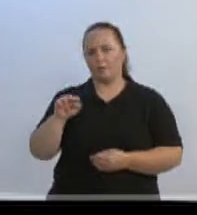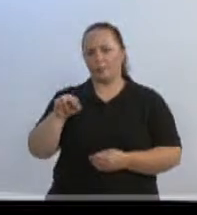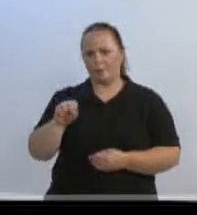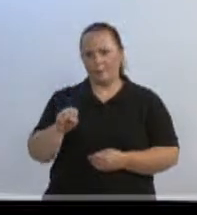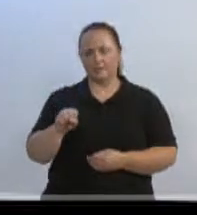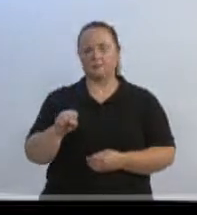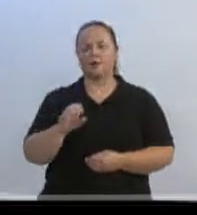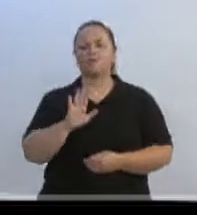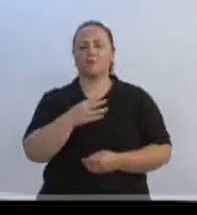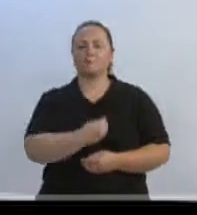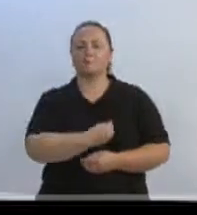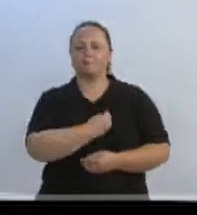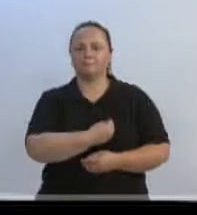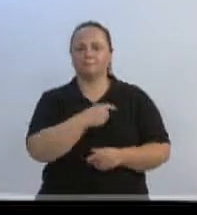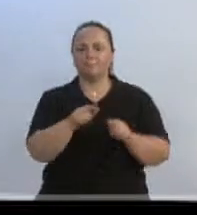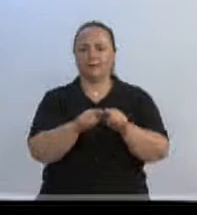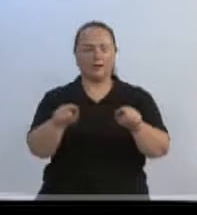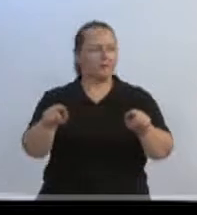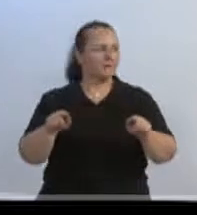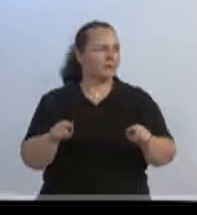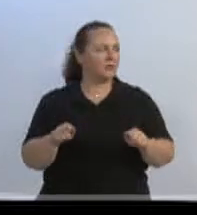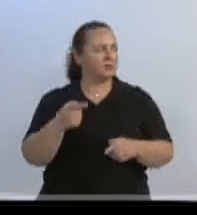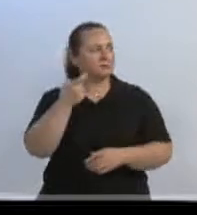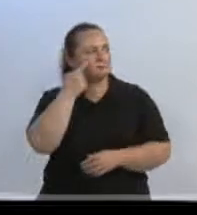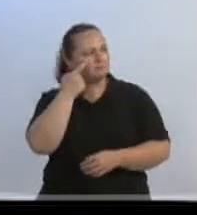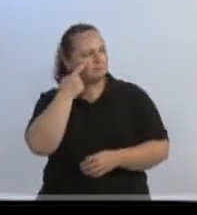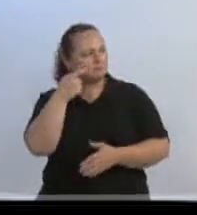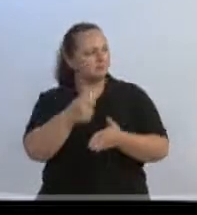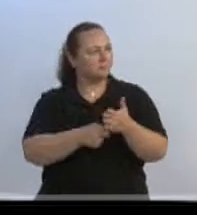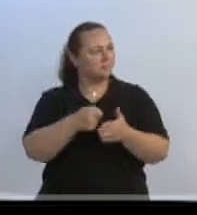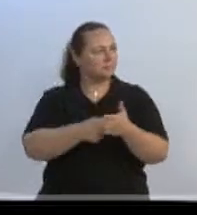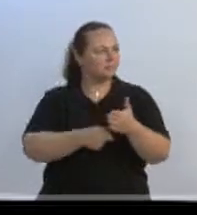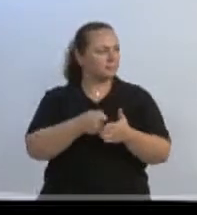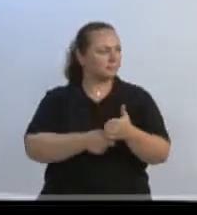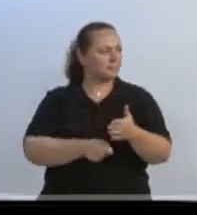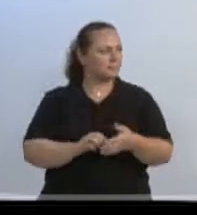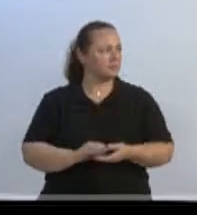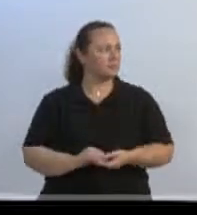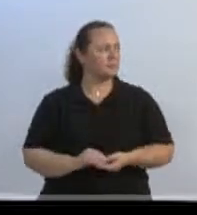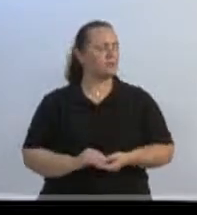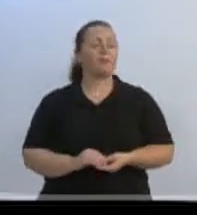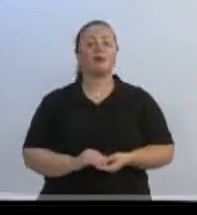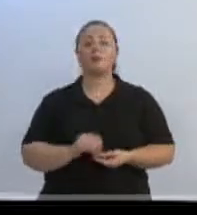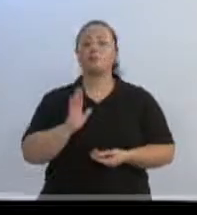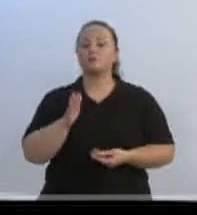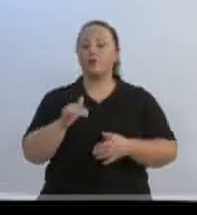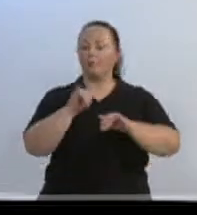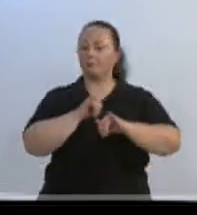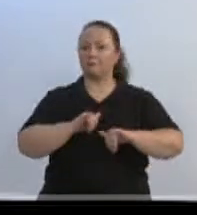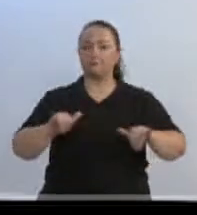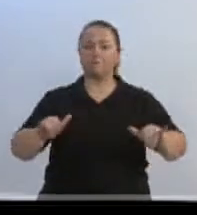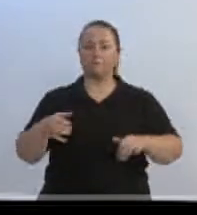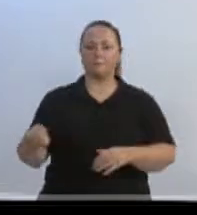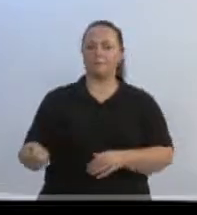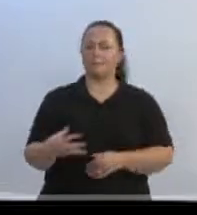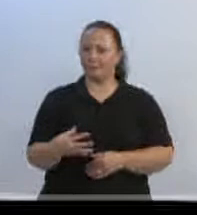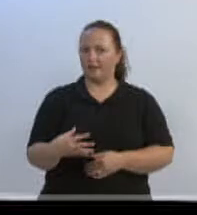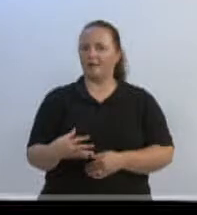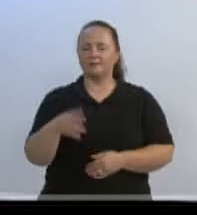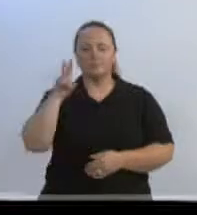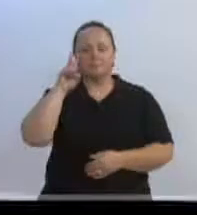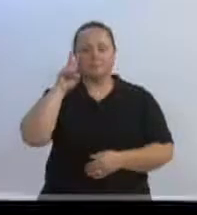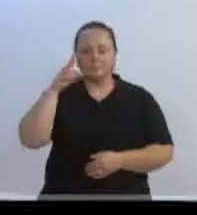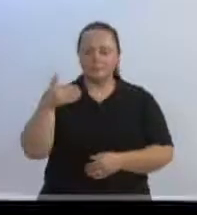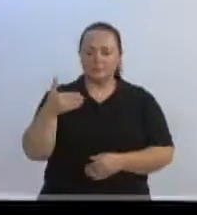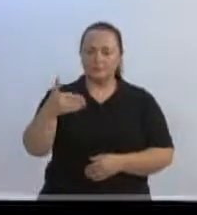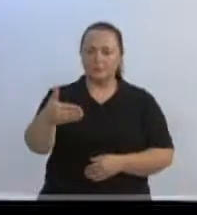fazendo algumas fazendo algumas reivindicações e já tem boas notícias na segunda feira já na segunda feira